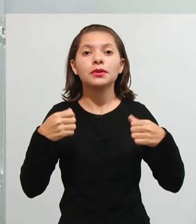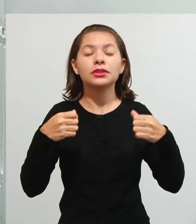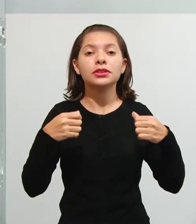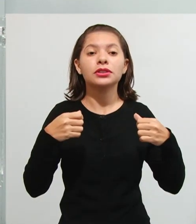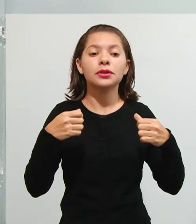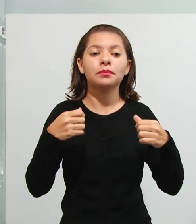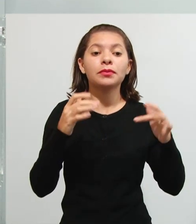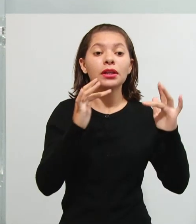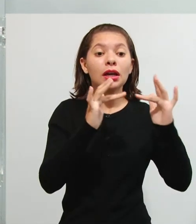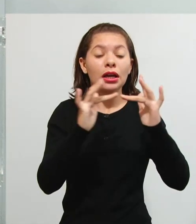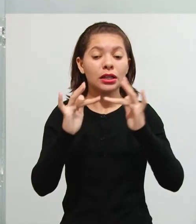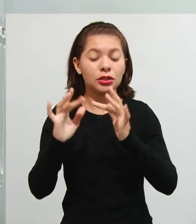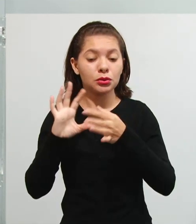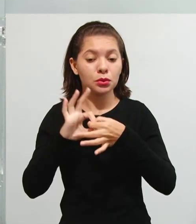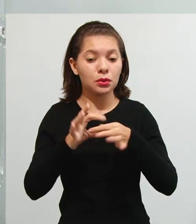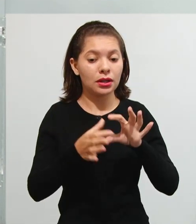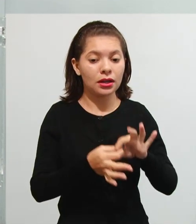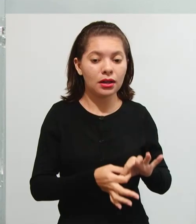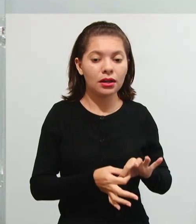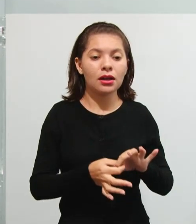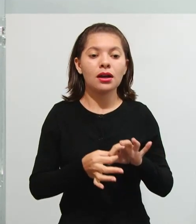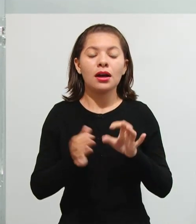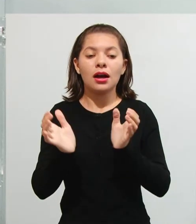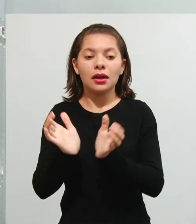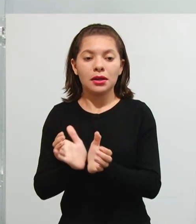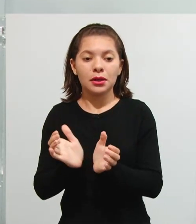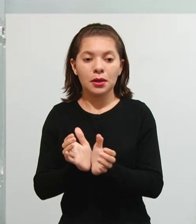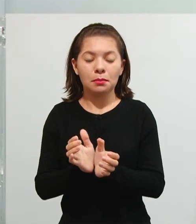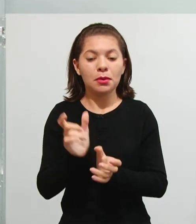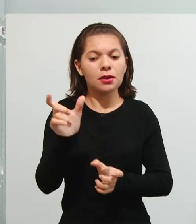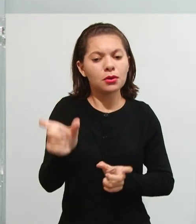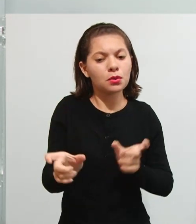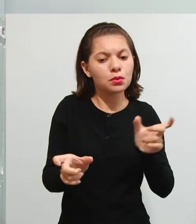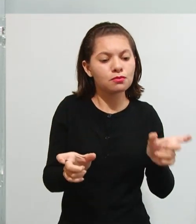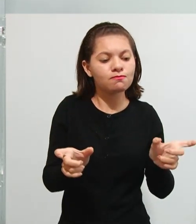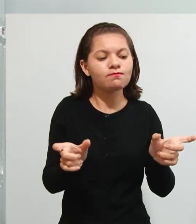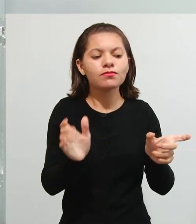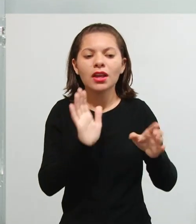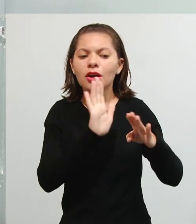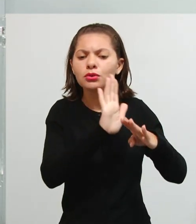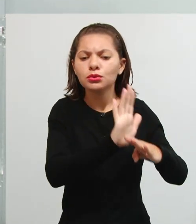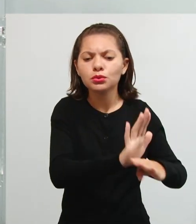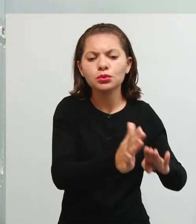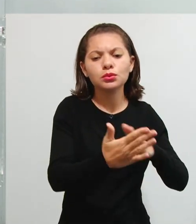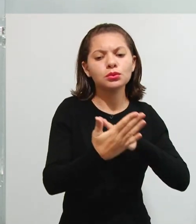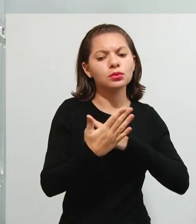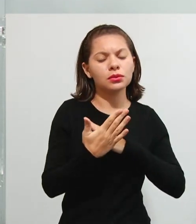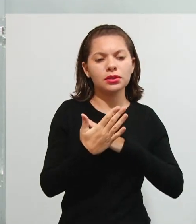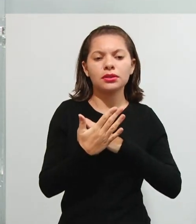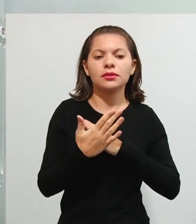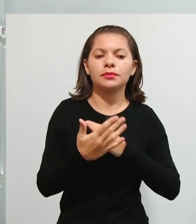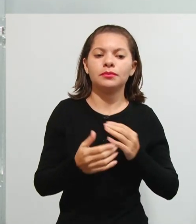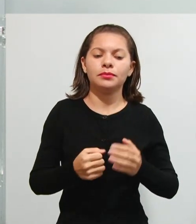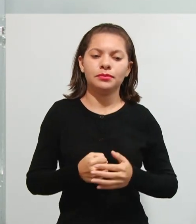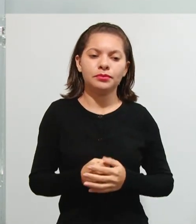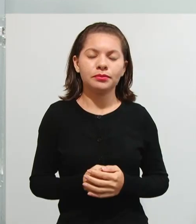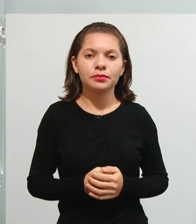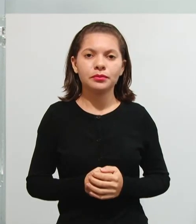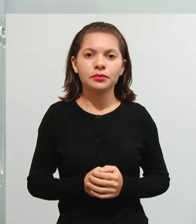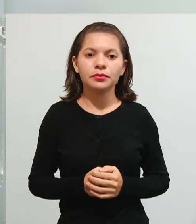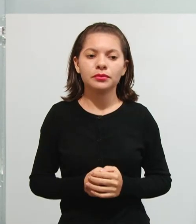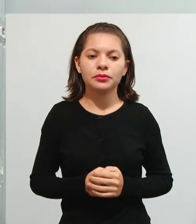a sua equipe de tal forma que um compense o outro, um vai complementando aquilo que o